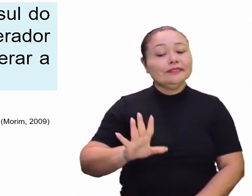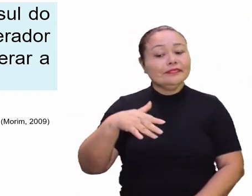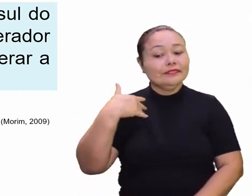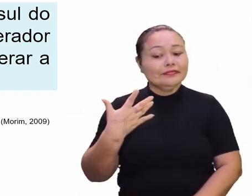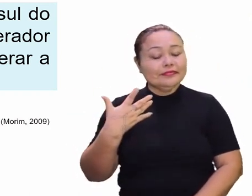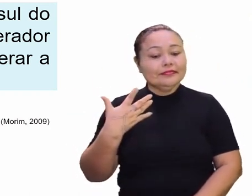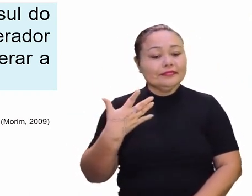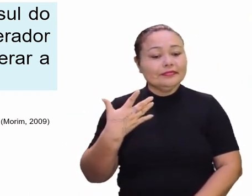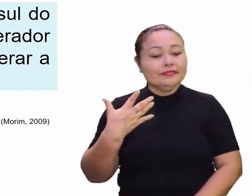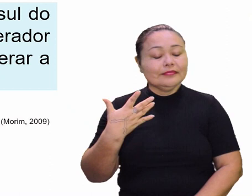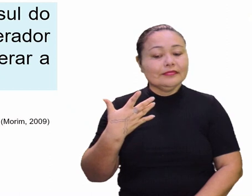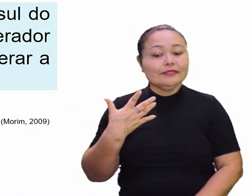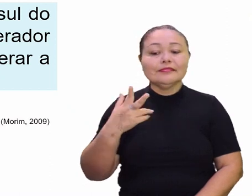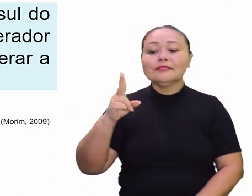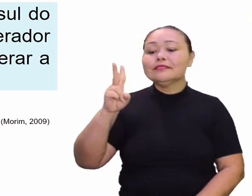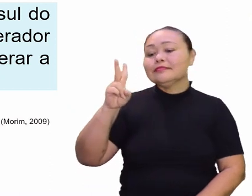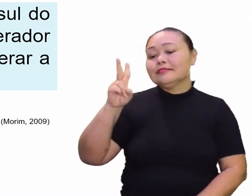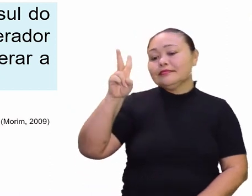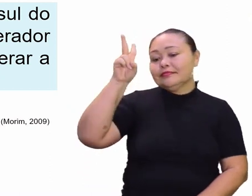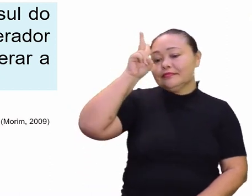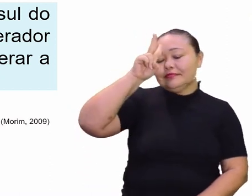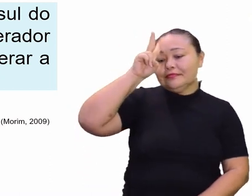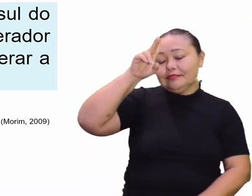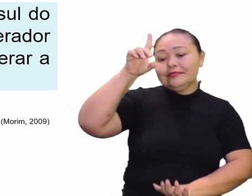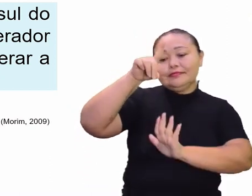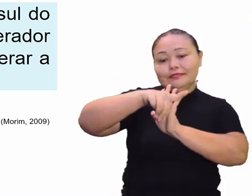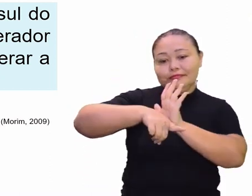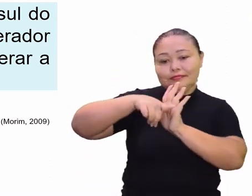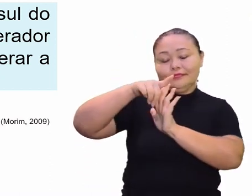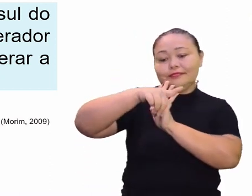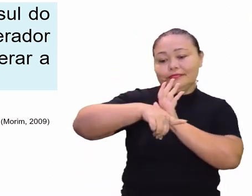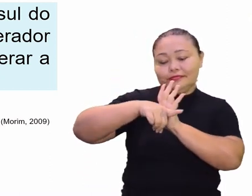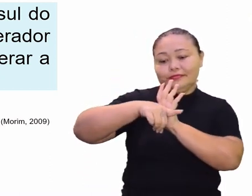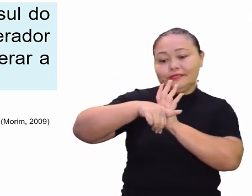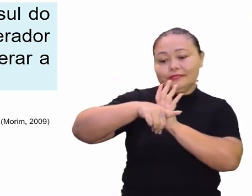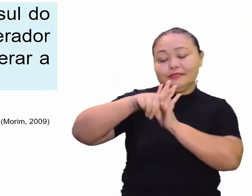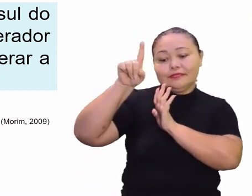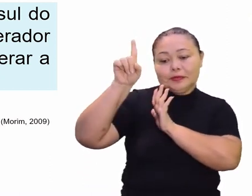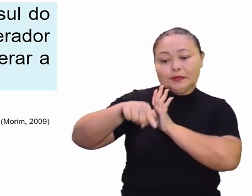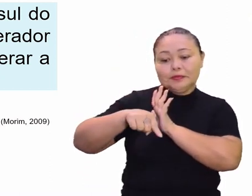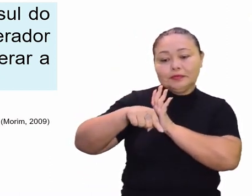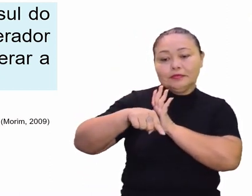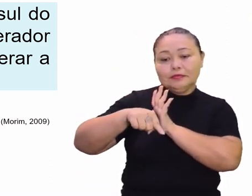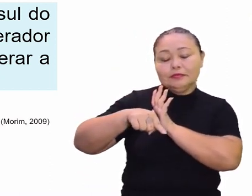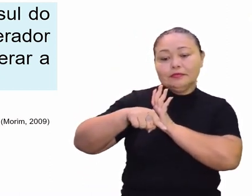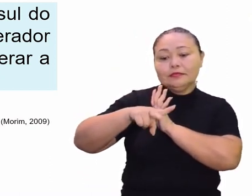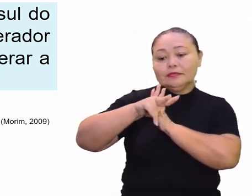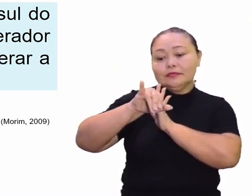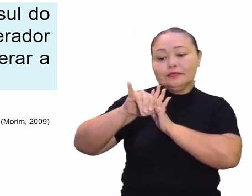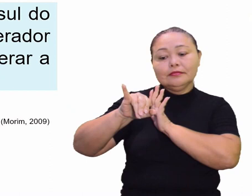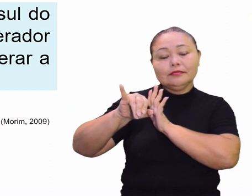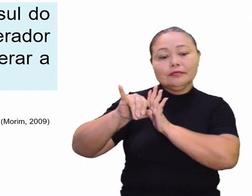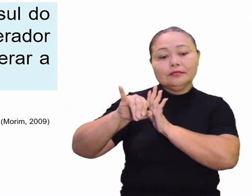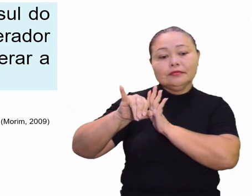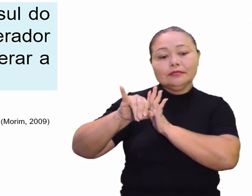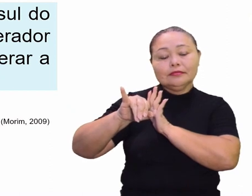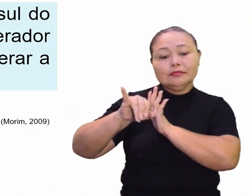Então, Rogério, a Estrada de Ferro Madeira Mamoré, ela vai